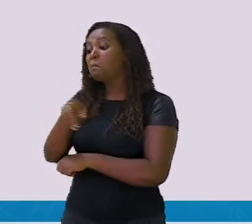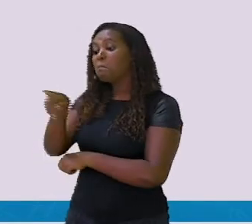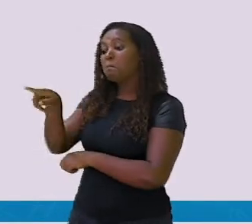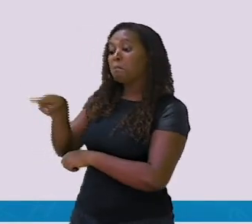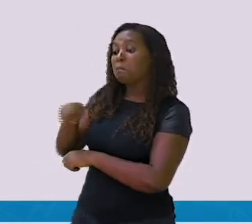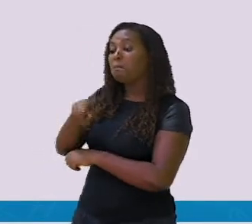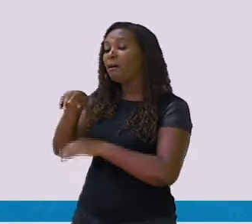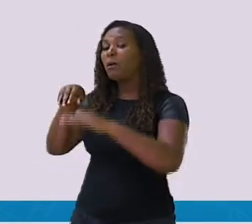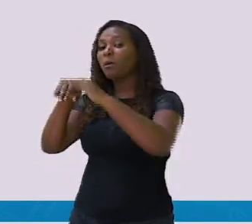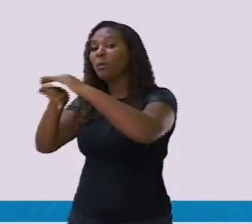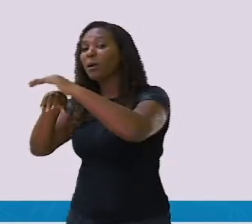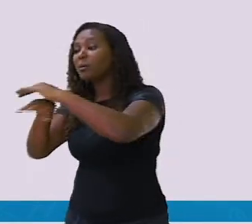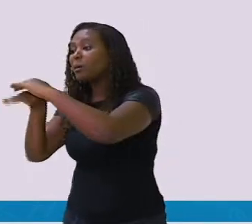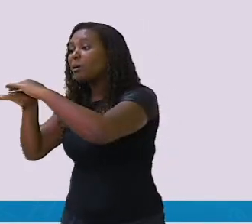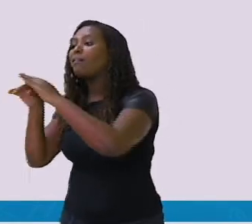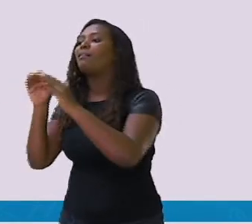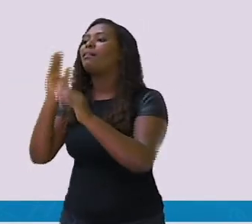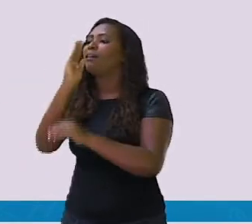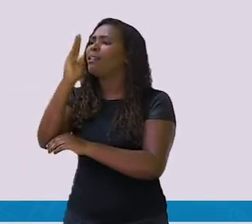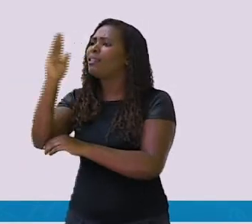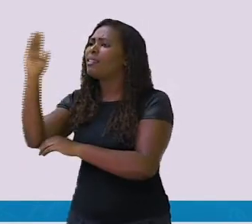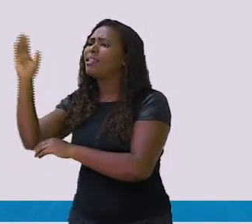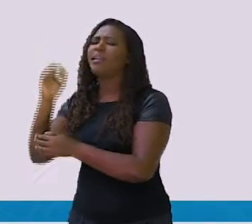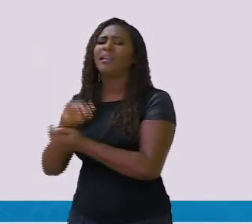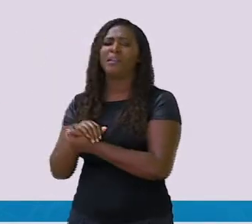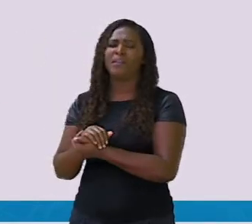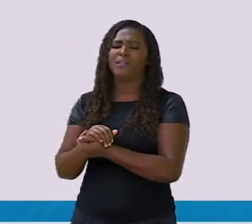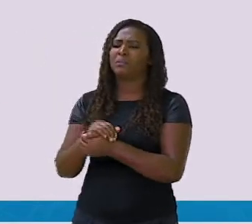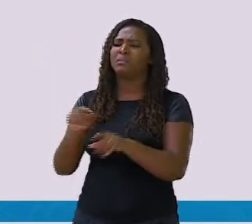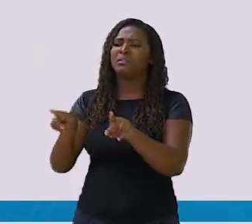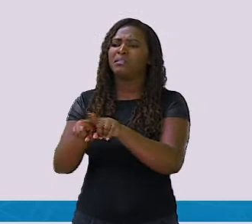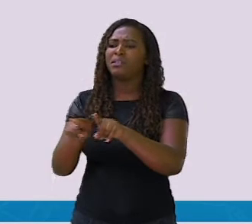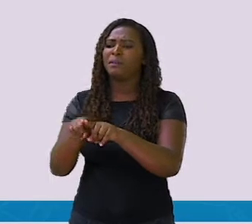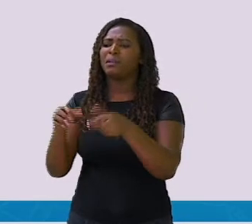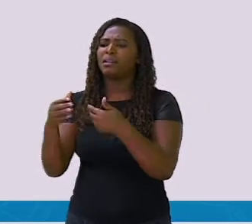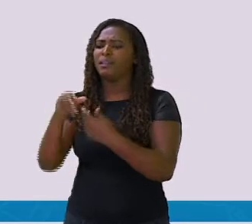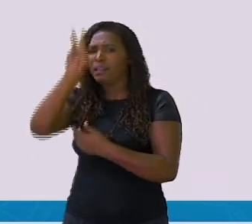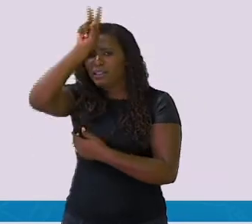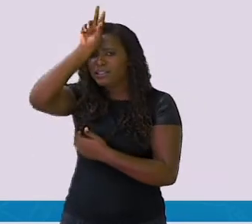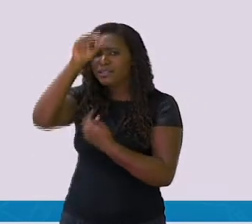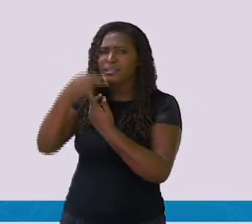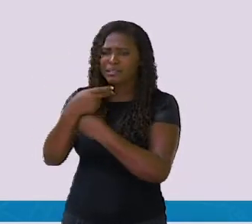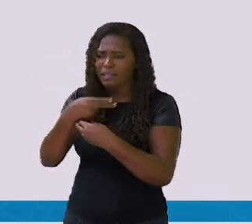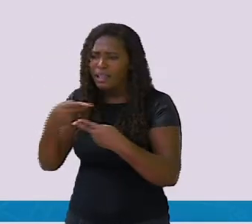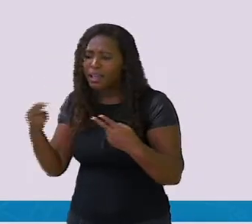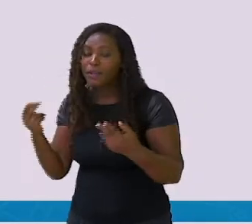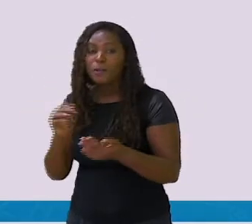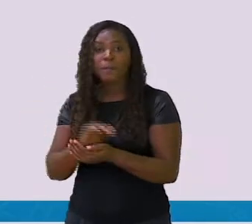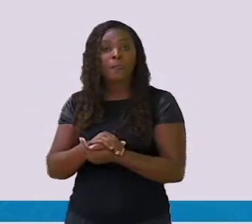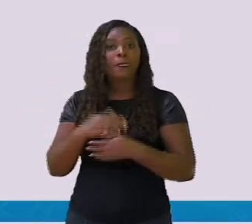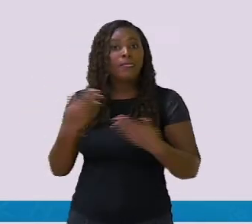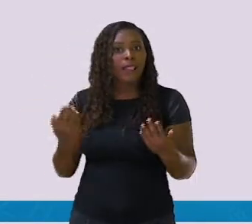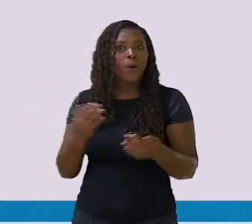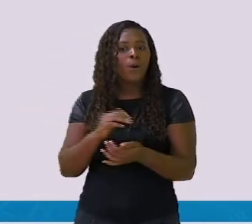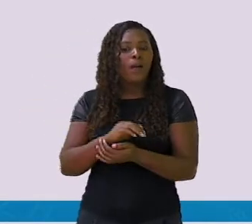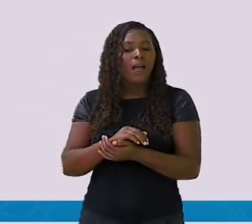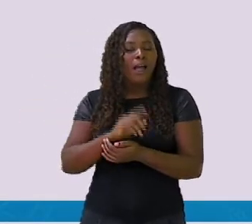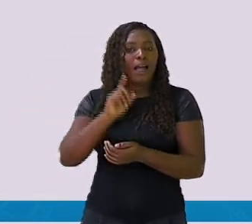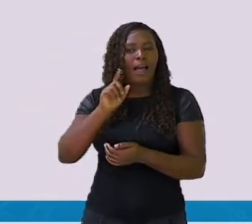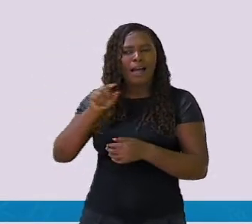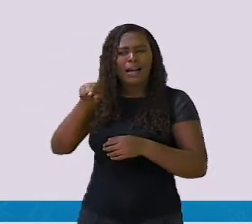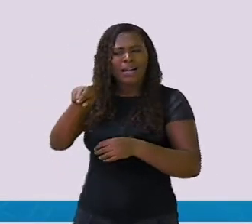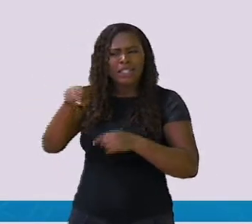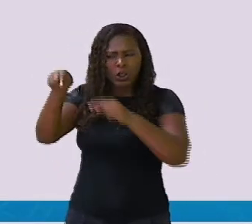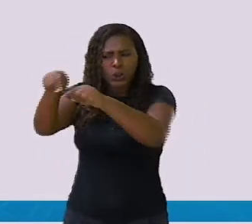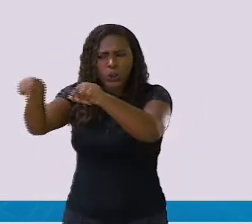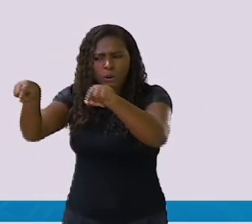eram espaços extremamente respeitados, né, da casa. Eram aqueles espaços em que tinham que ter muito cuidado para